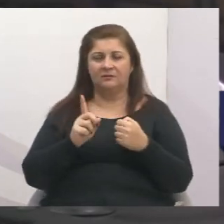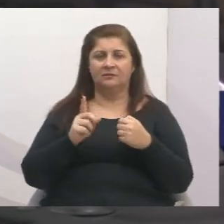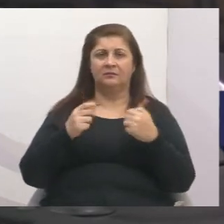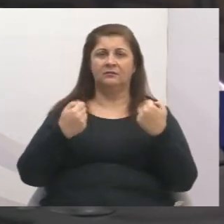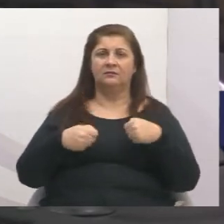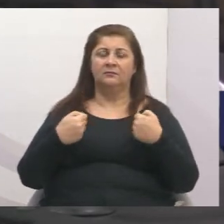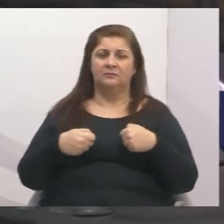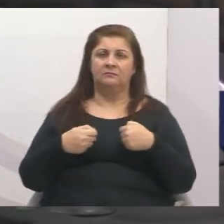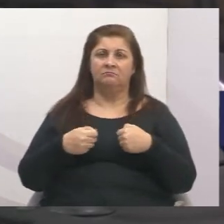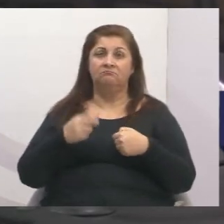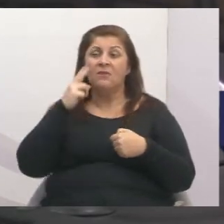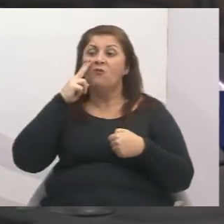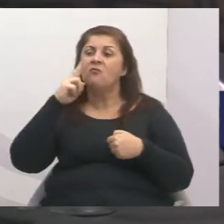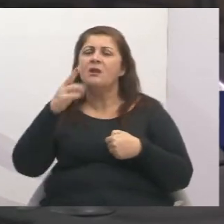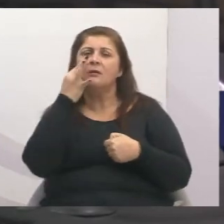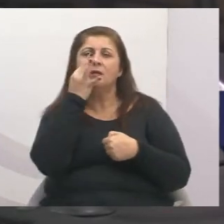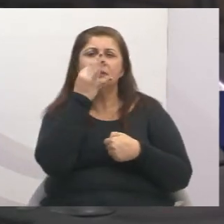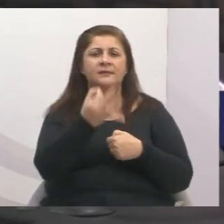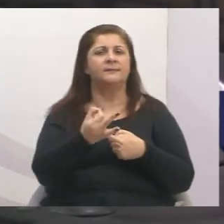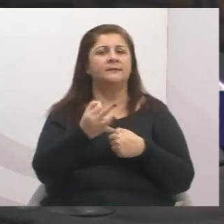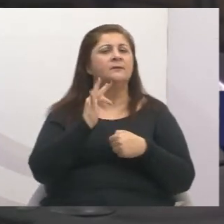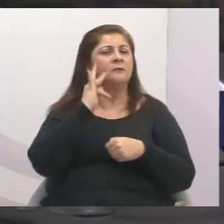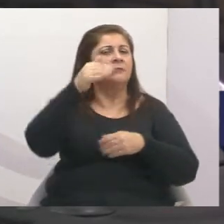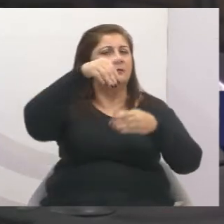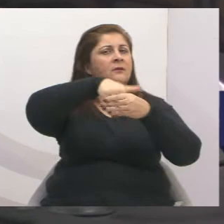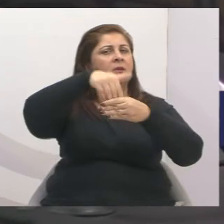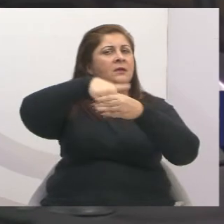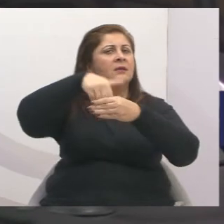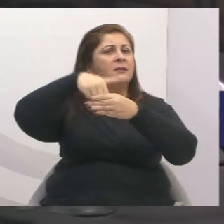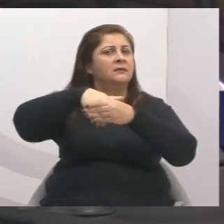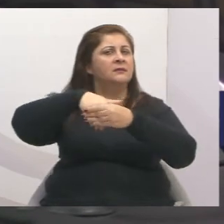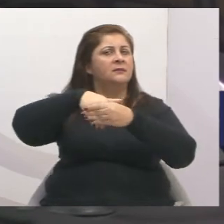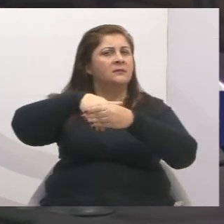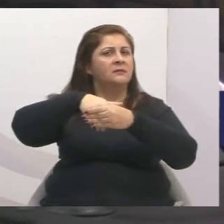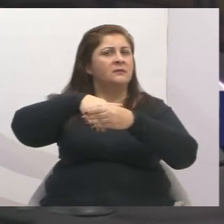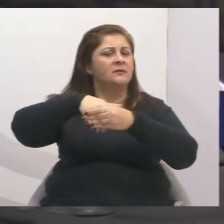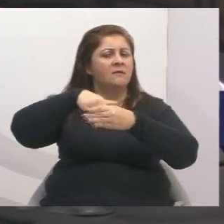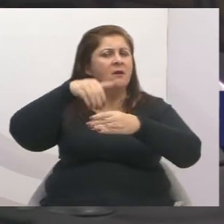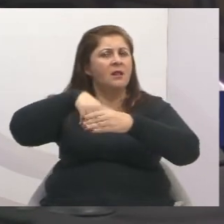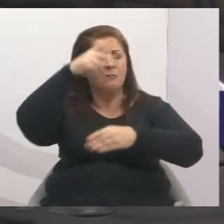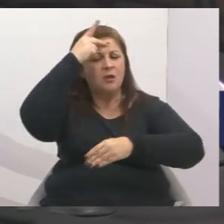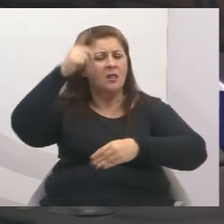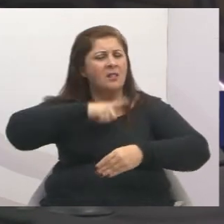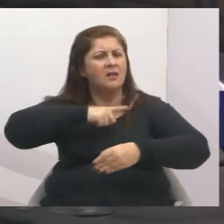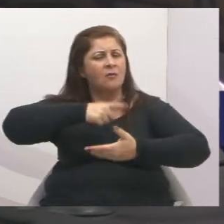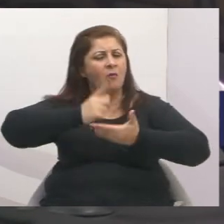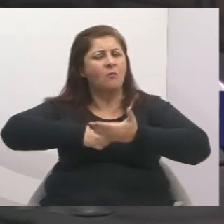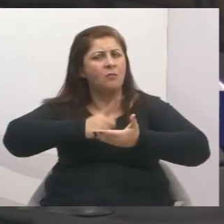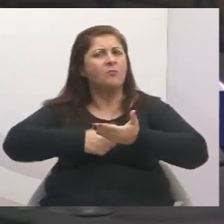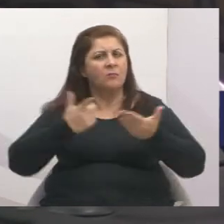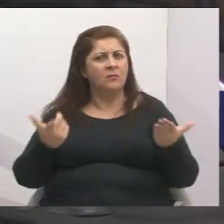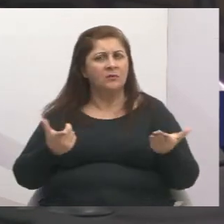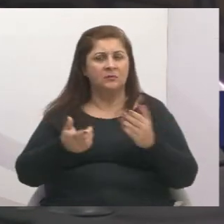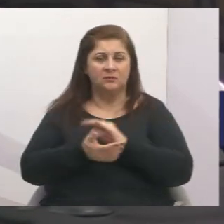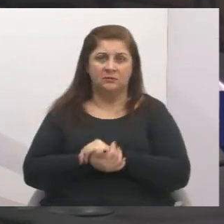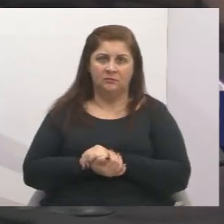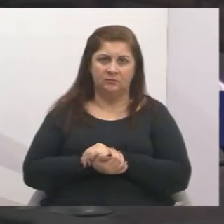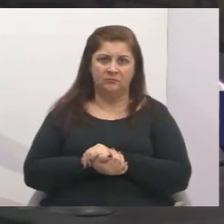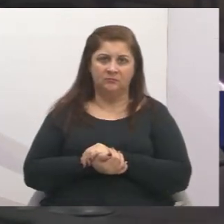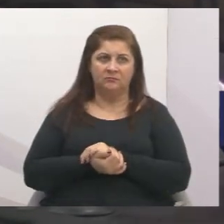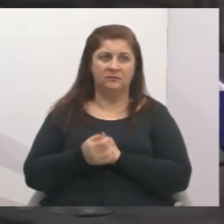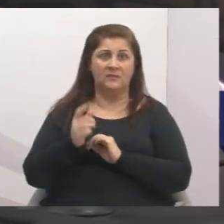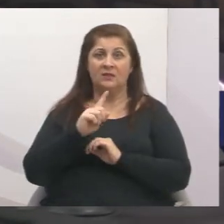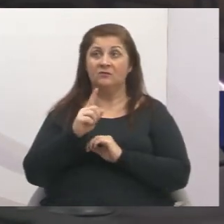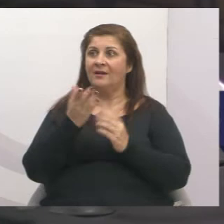gente olhe com muita atenção nas próximas eleições para votar em pessoas que estejam comprometidas. Não só